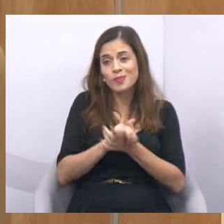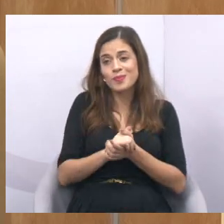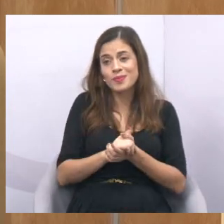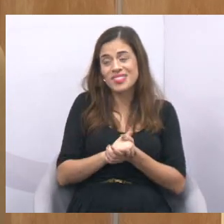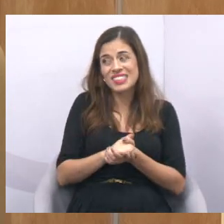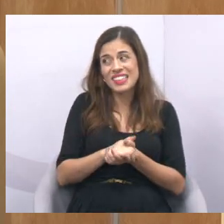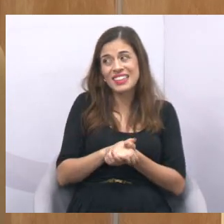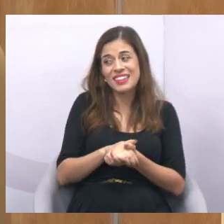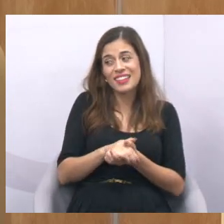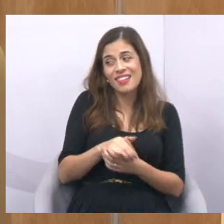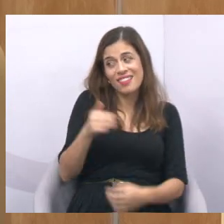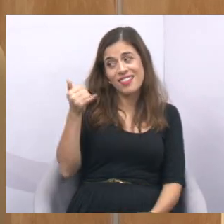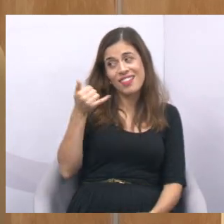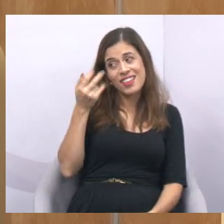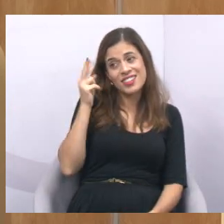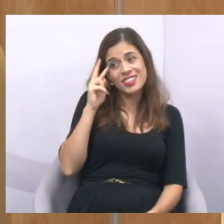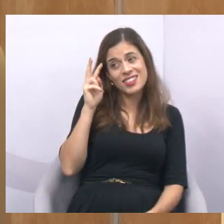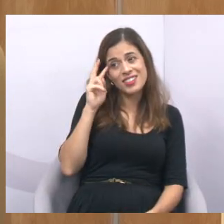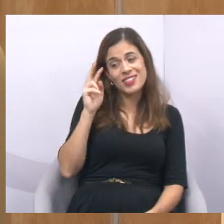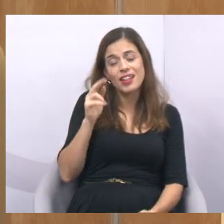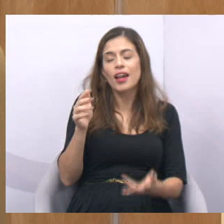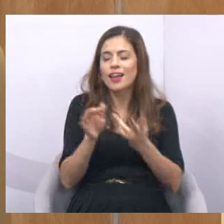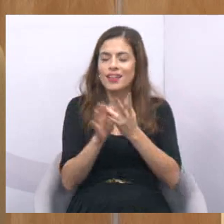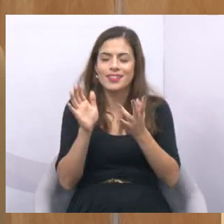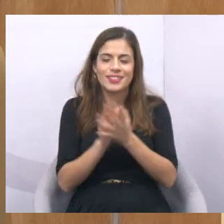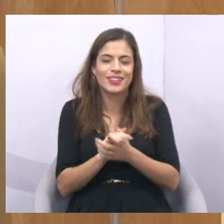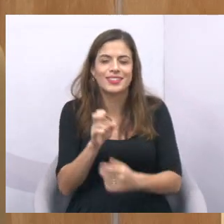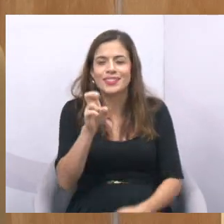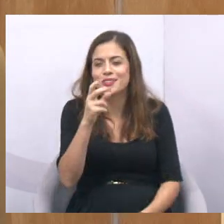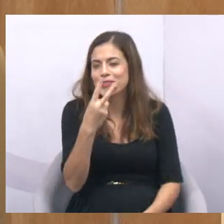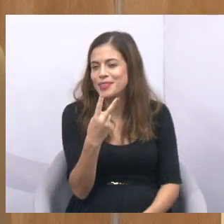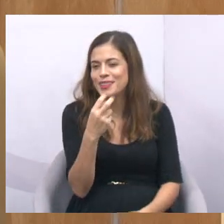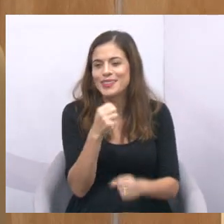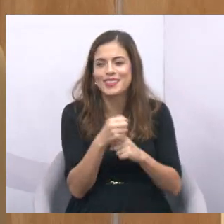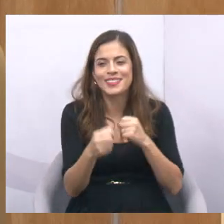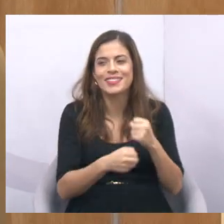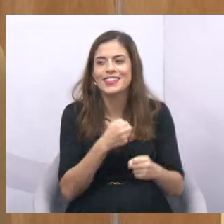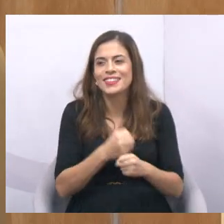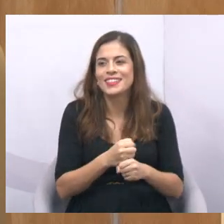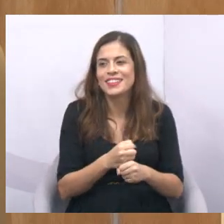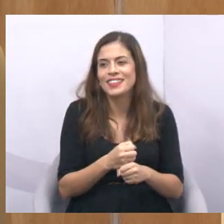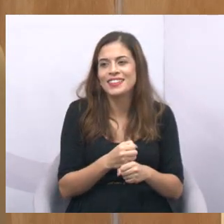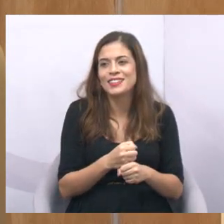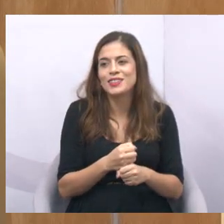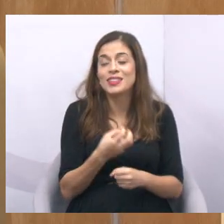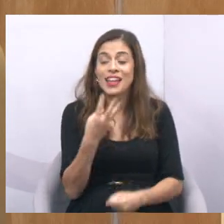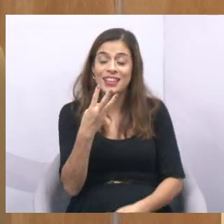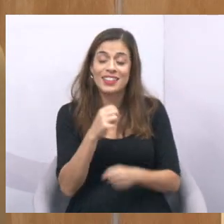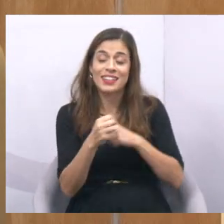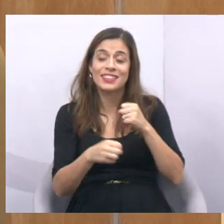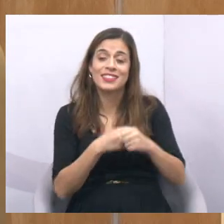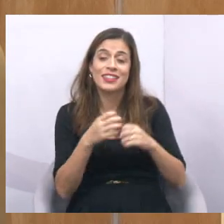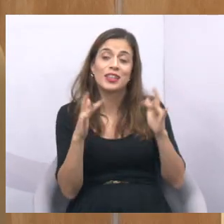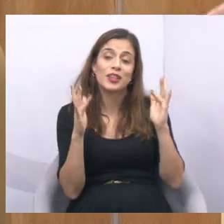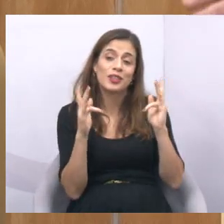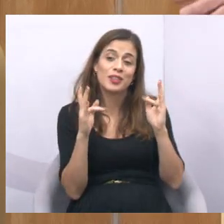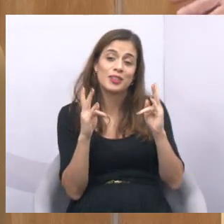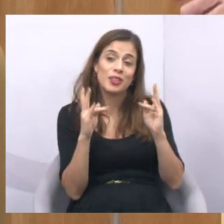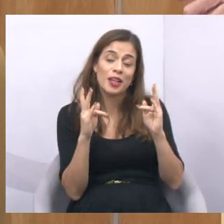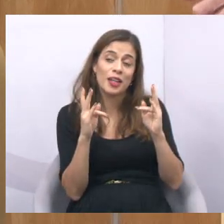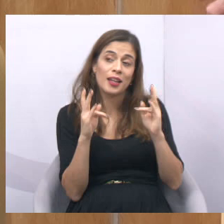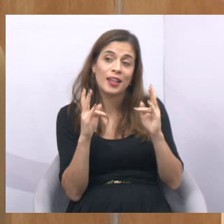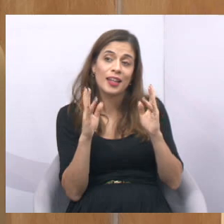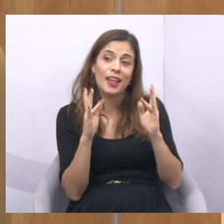já ouvi essa história. Não é lógico, é casado de 52 anos, mais 3 anos de namoro, são 55. Ela tem que ter